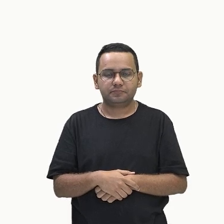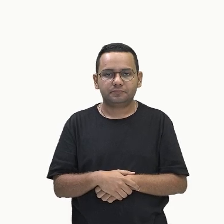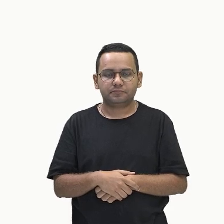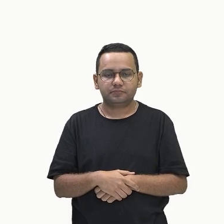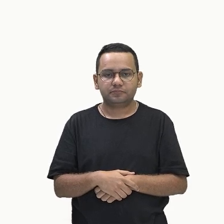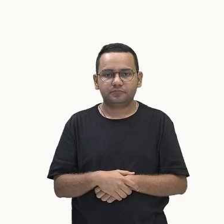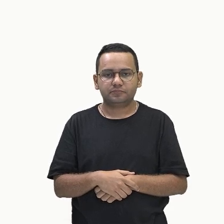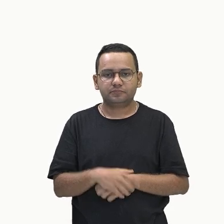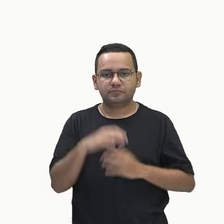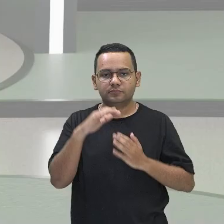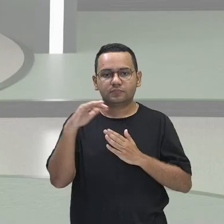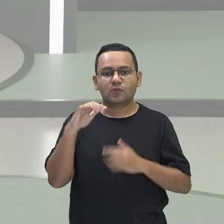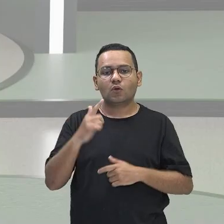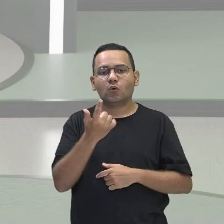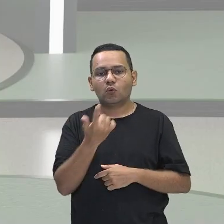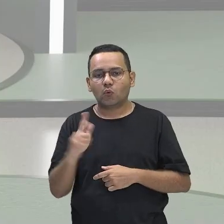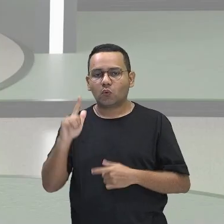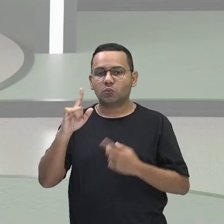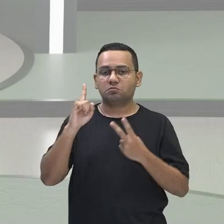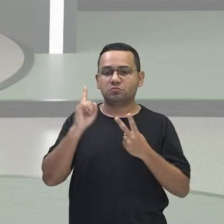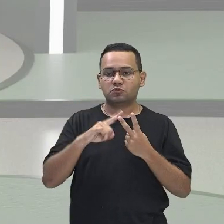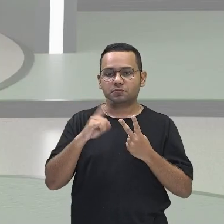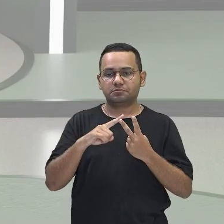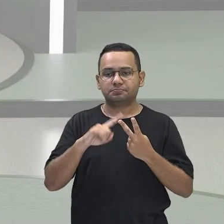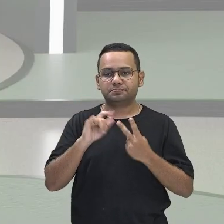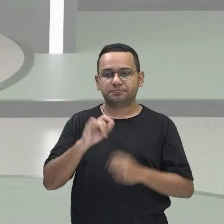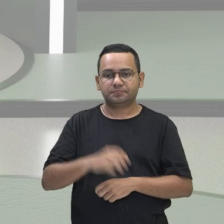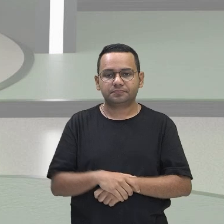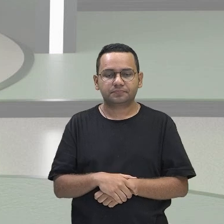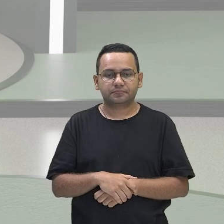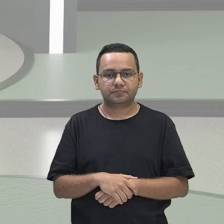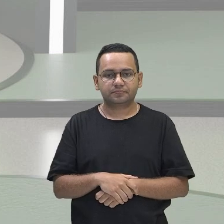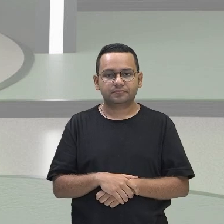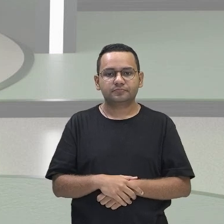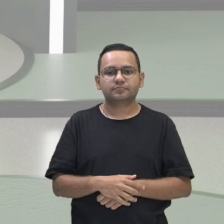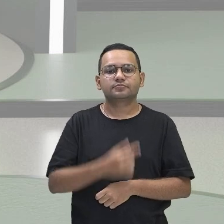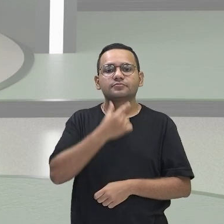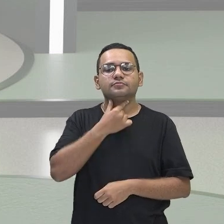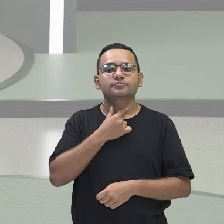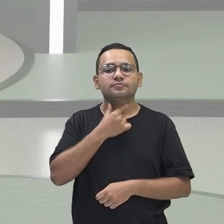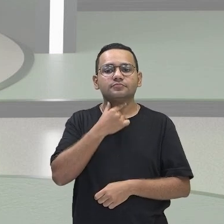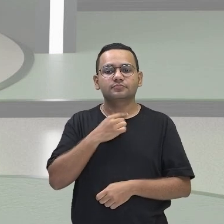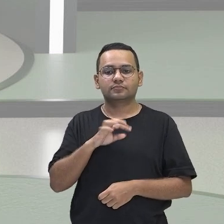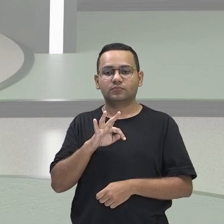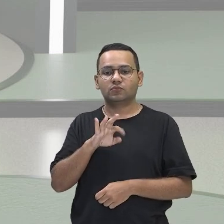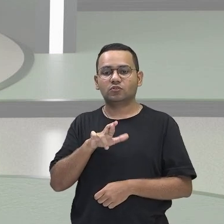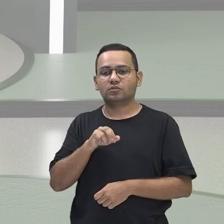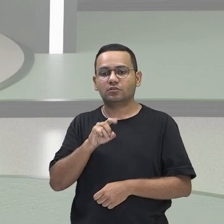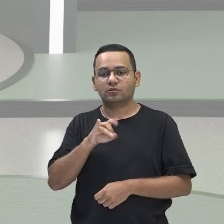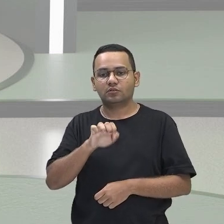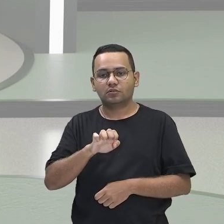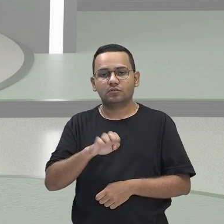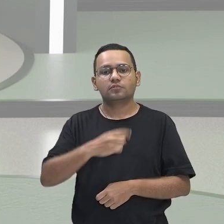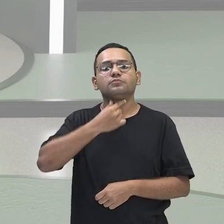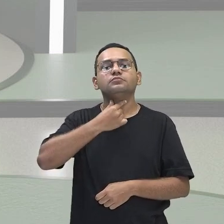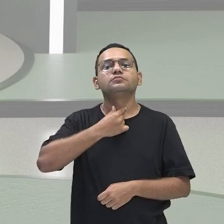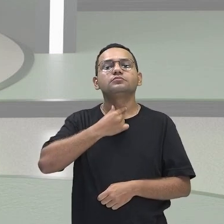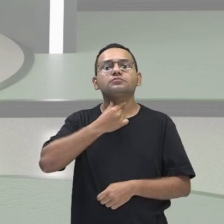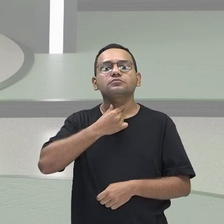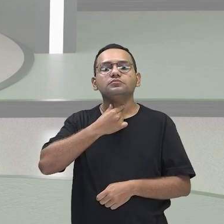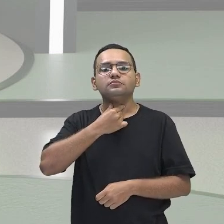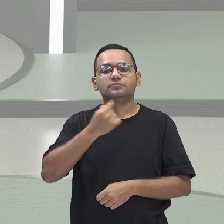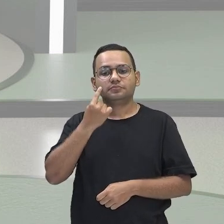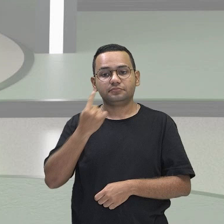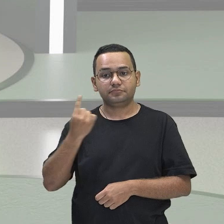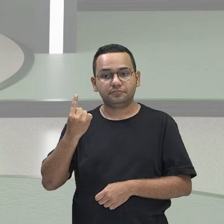outras glândulas existentes, vamos conhecer outras mais. Glândula tireoide. está localizada no pescoço, mais ou menos nessa